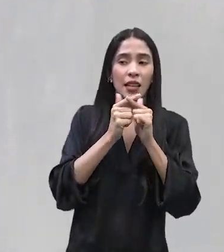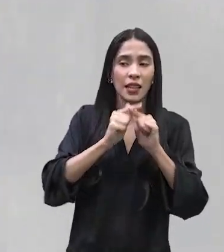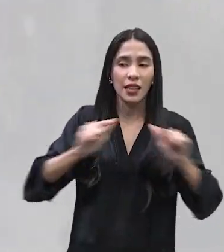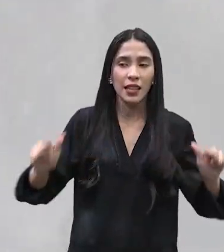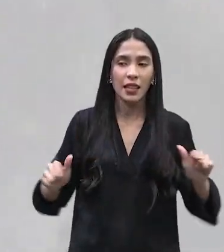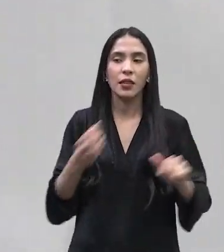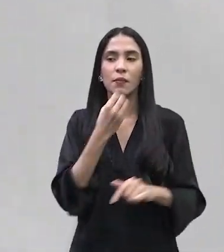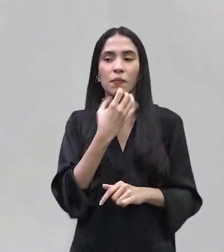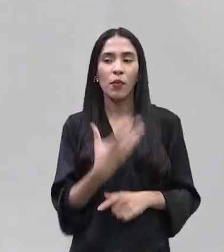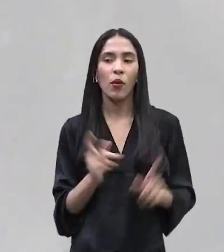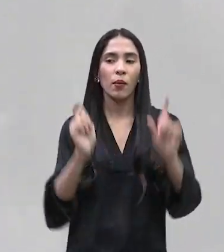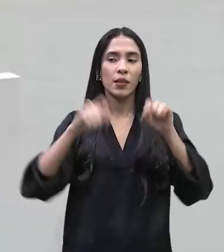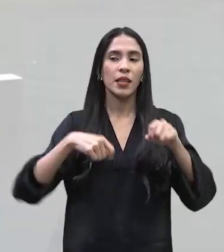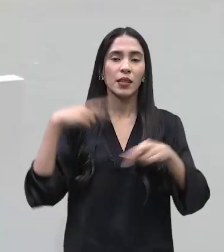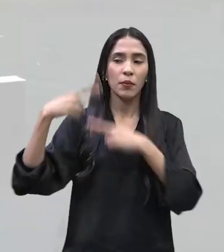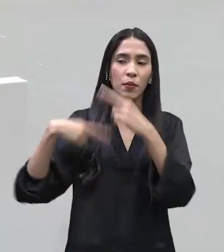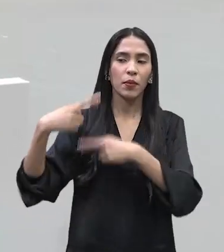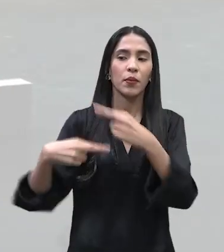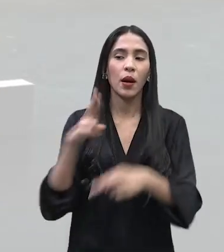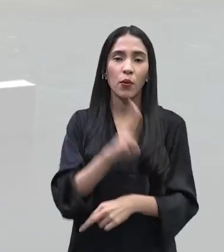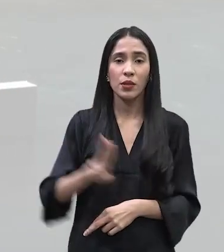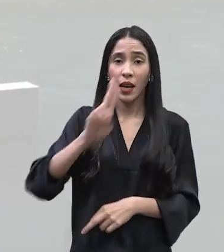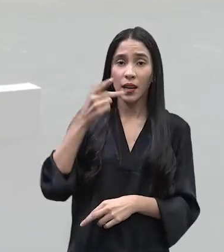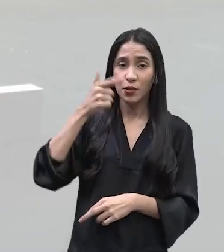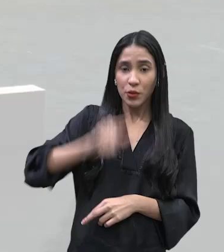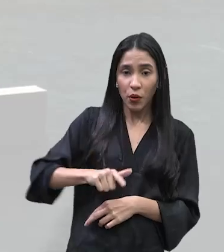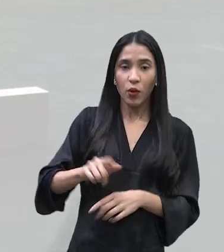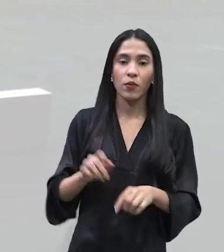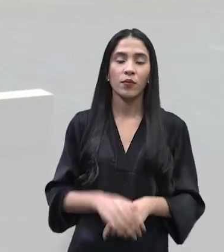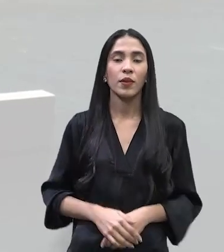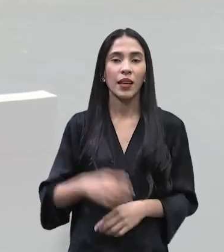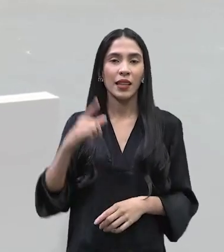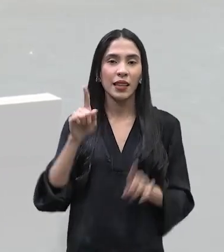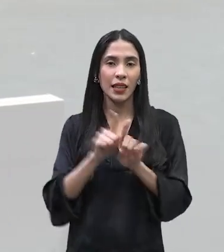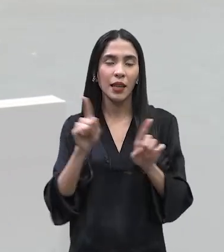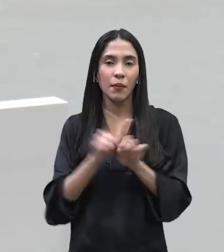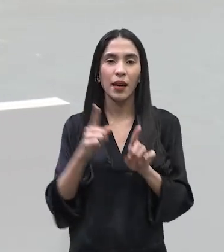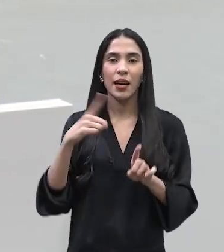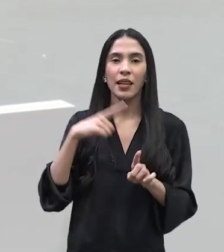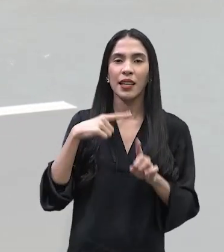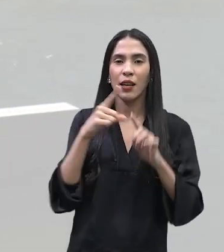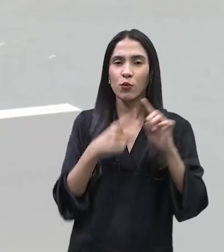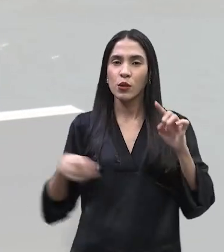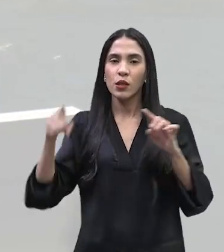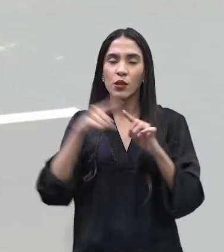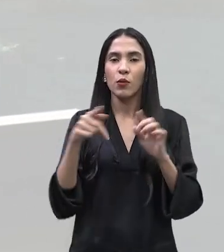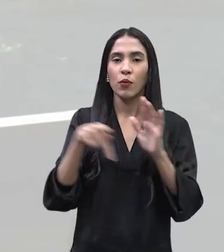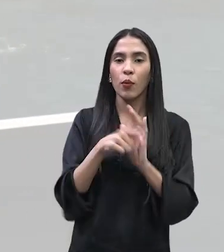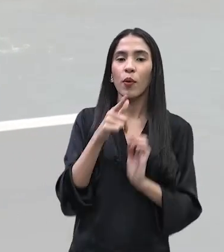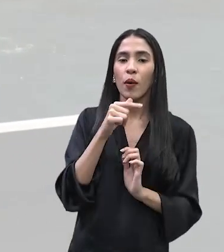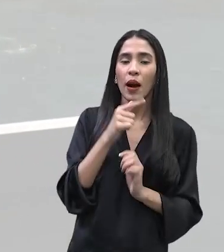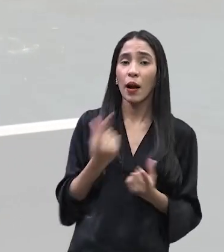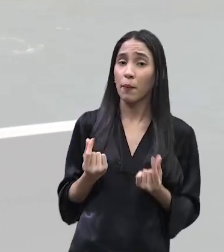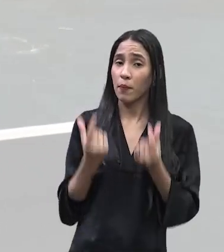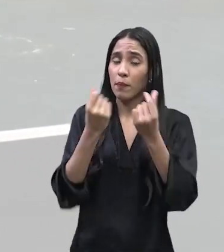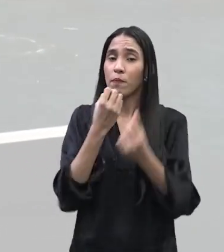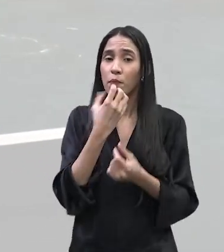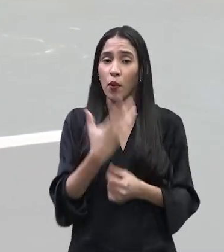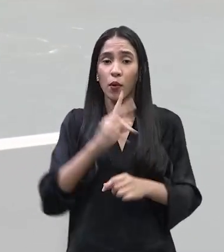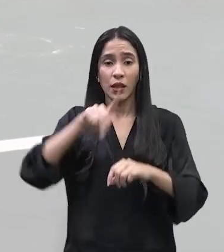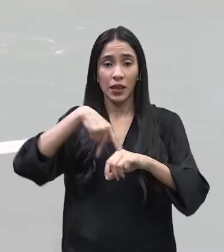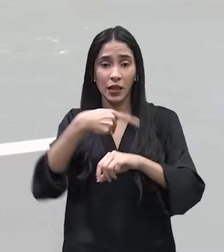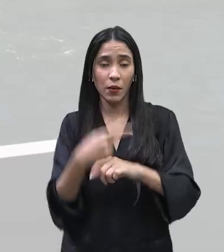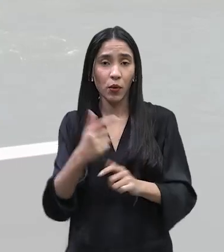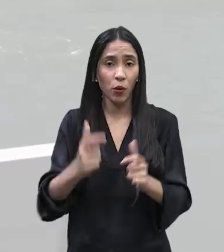limpa e renovável. Temos aí que elas têm um ciclo da água. O custo-benefício, depois